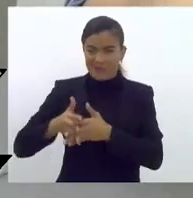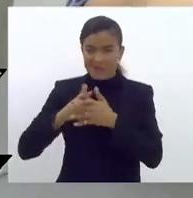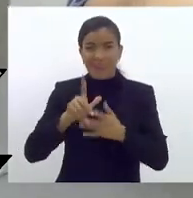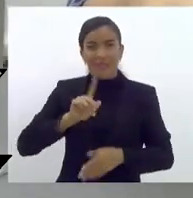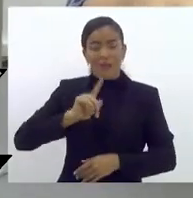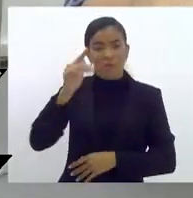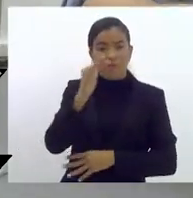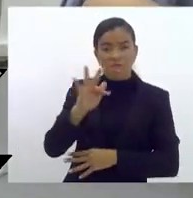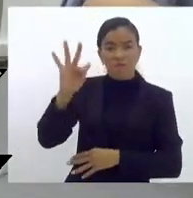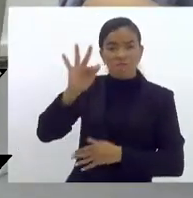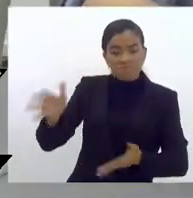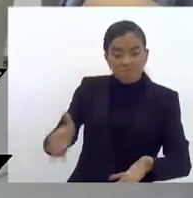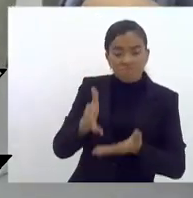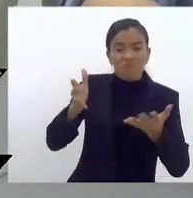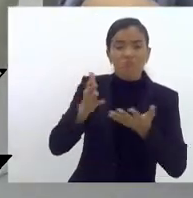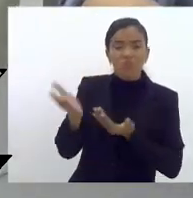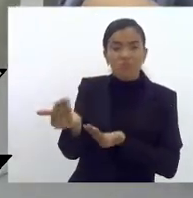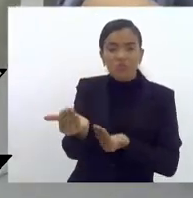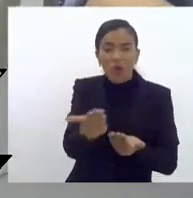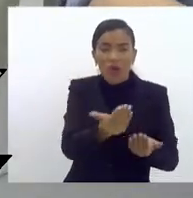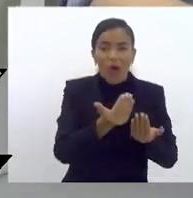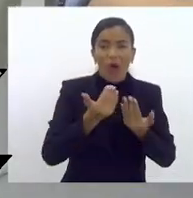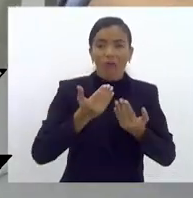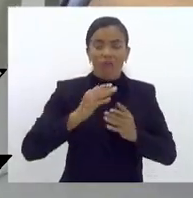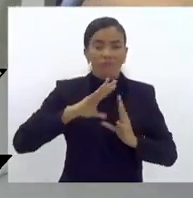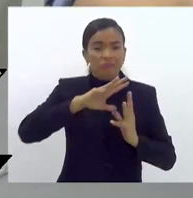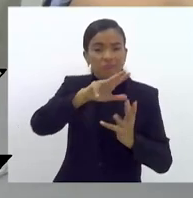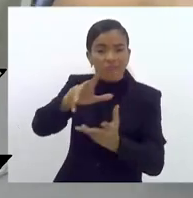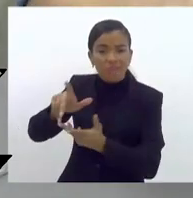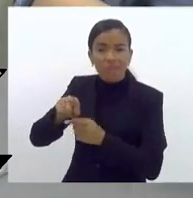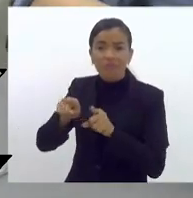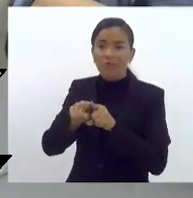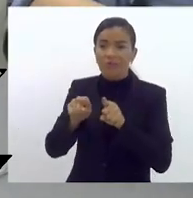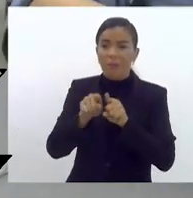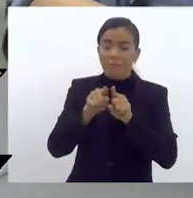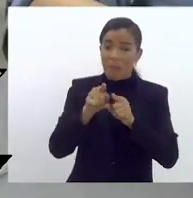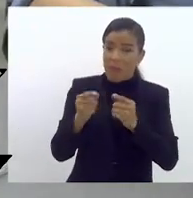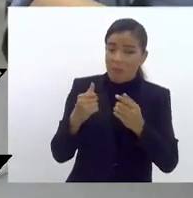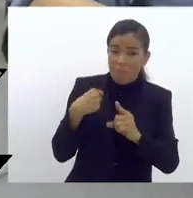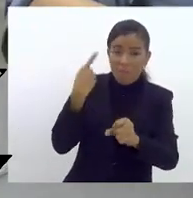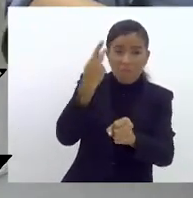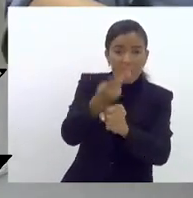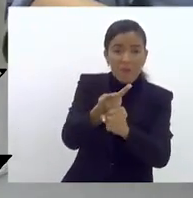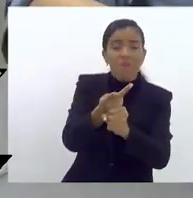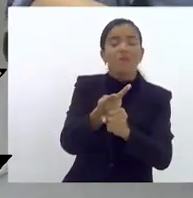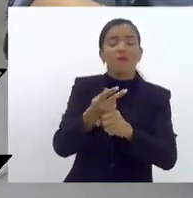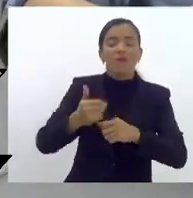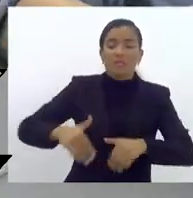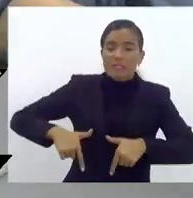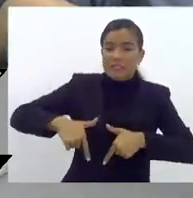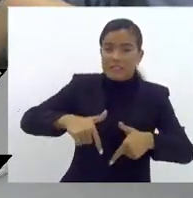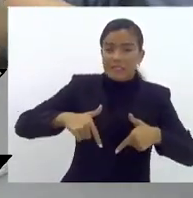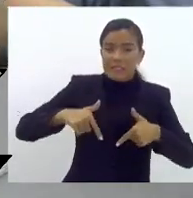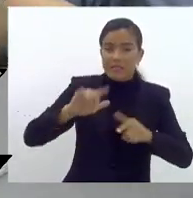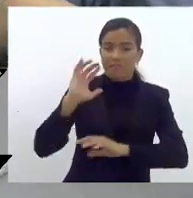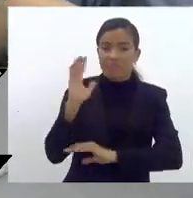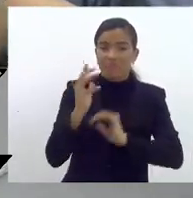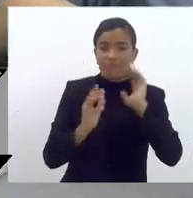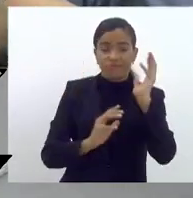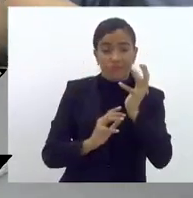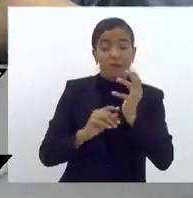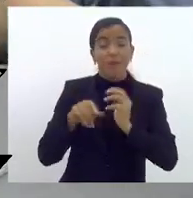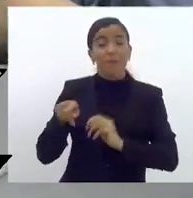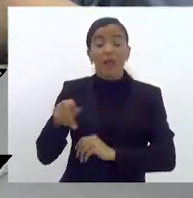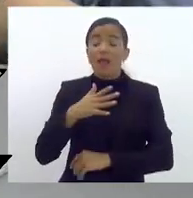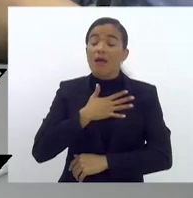incentiva jovens do mundo inteiro premia iniciativas climáticas etc ele gostava tanto